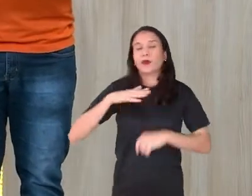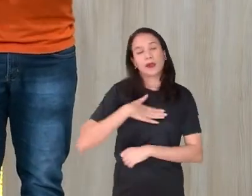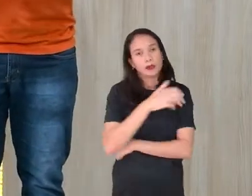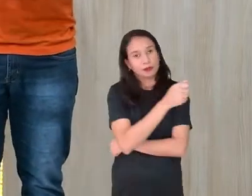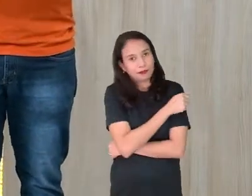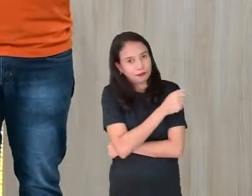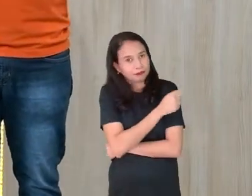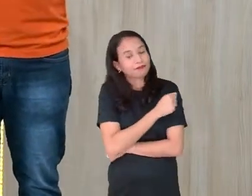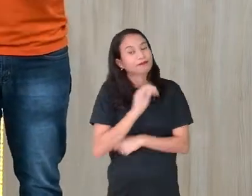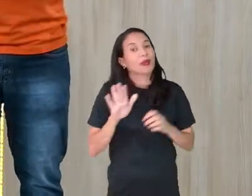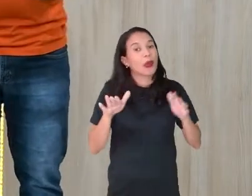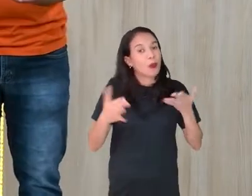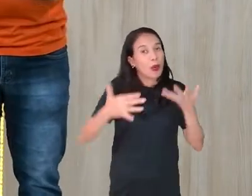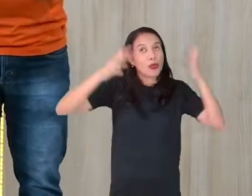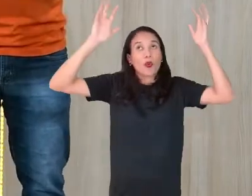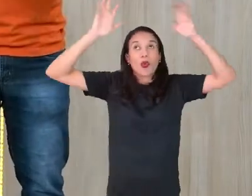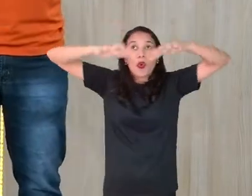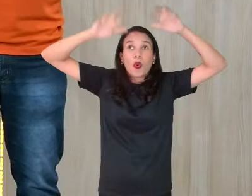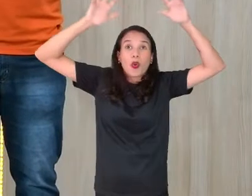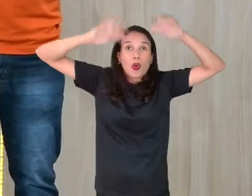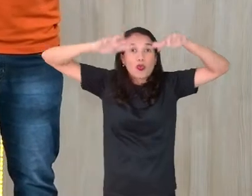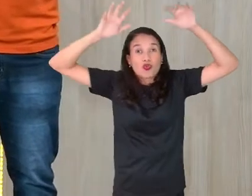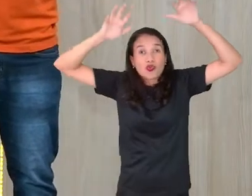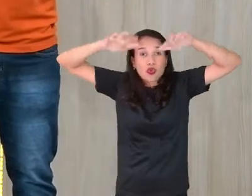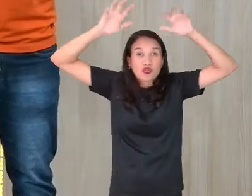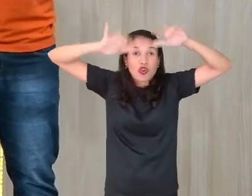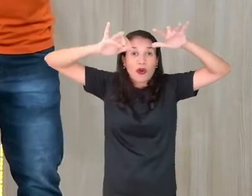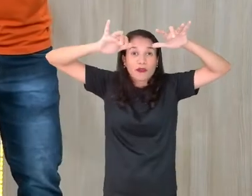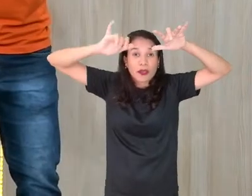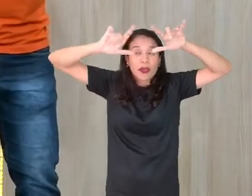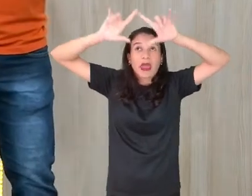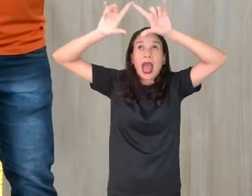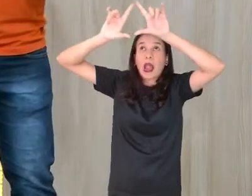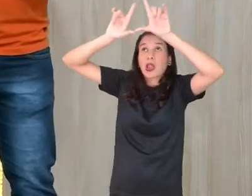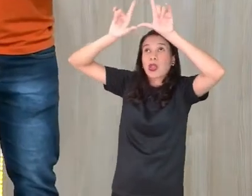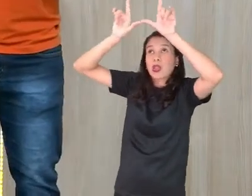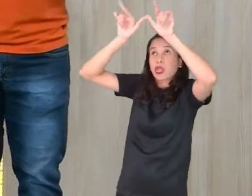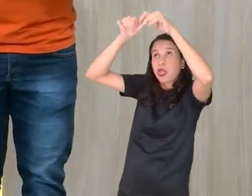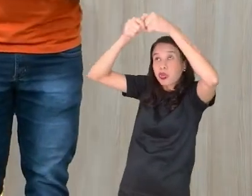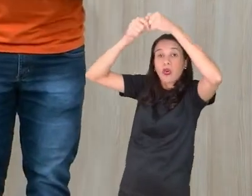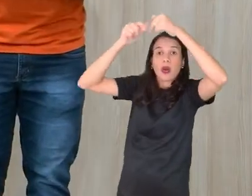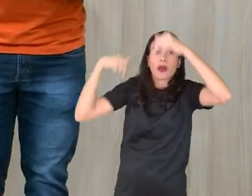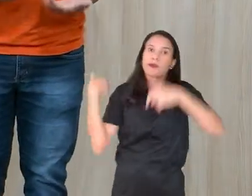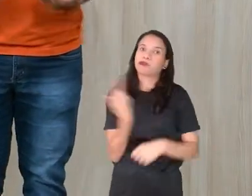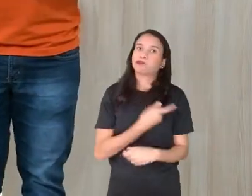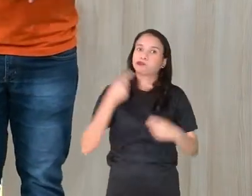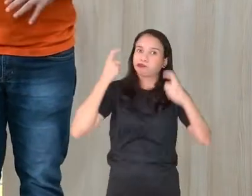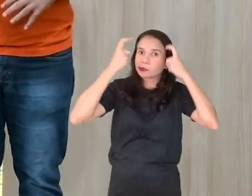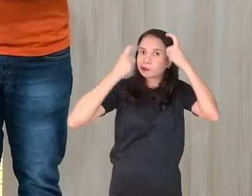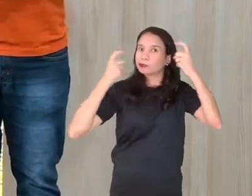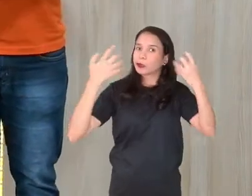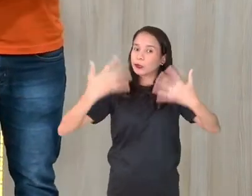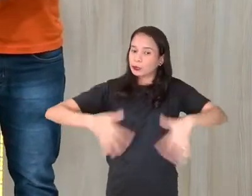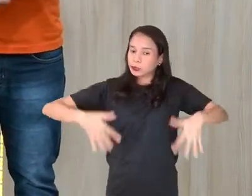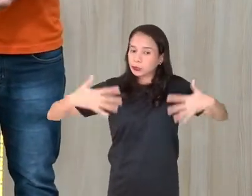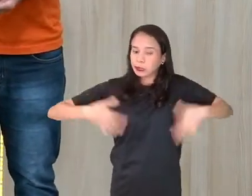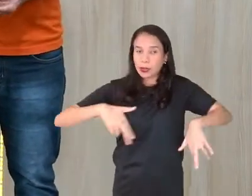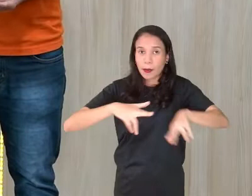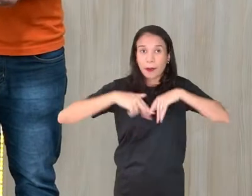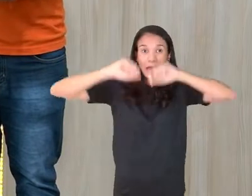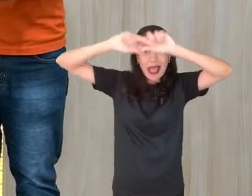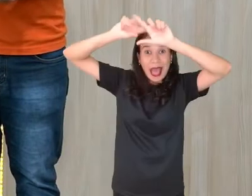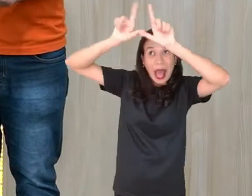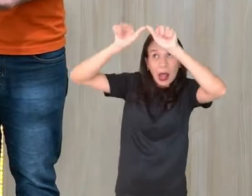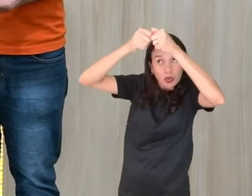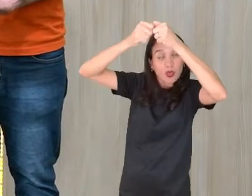que quando chove e está com a lua cheia, a gente se preocupa mais. Por quê? Porque a lua ela